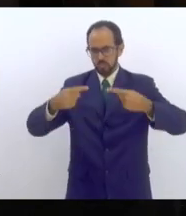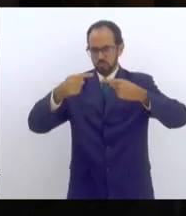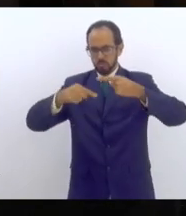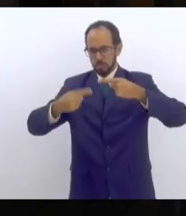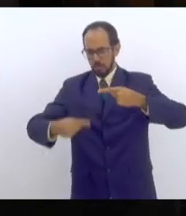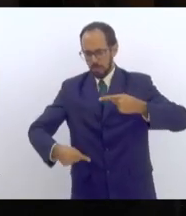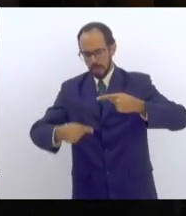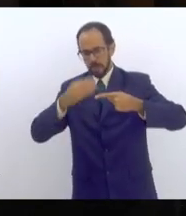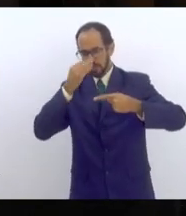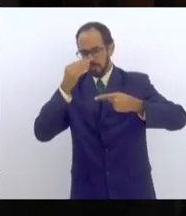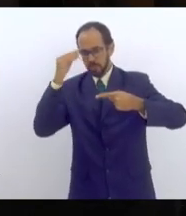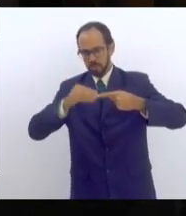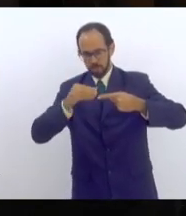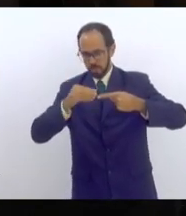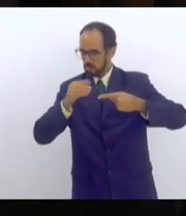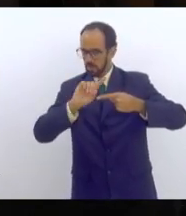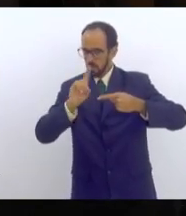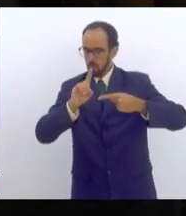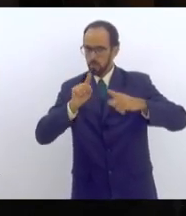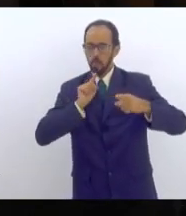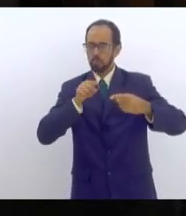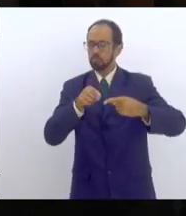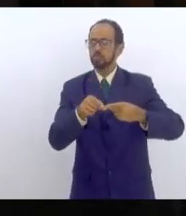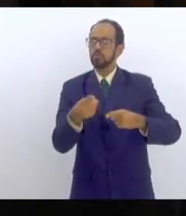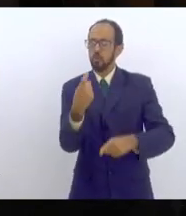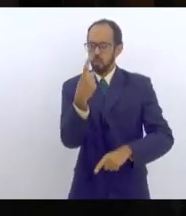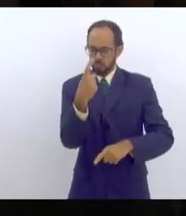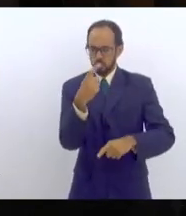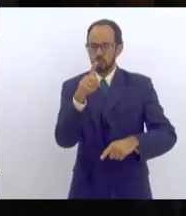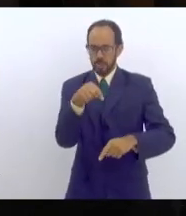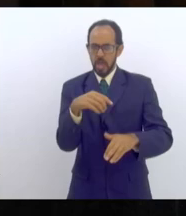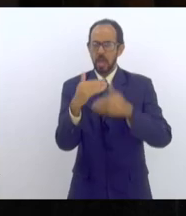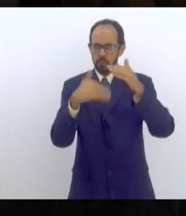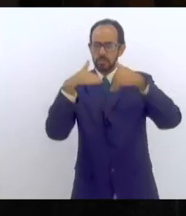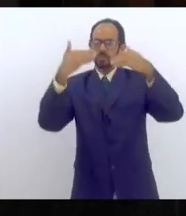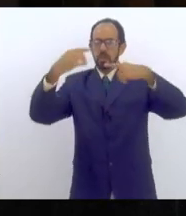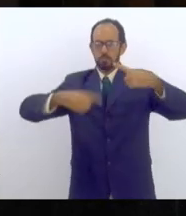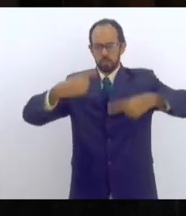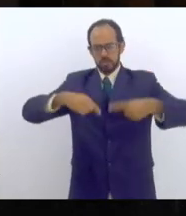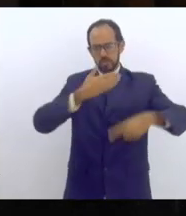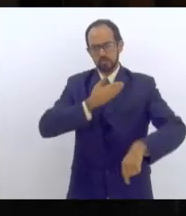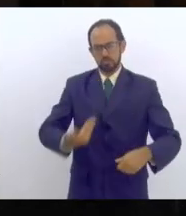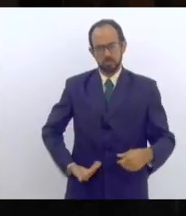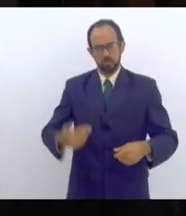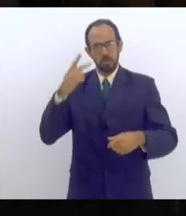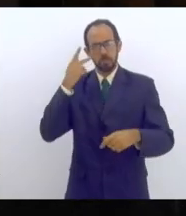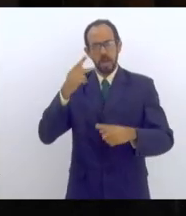lado por um único objetivo: avançar em políticas públicas para a sociedade.